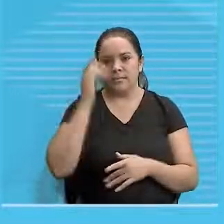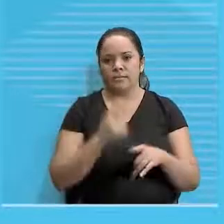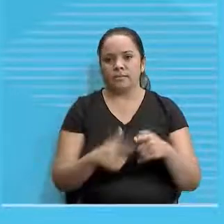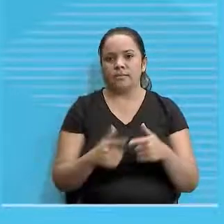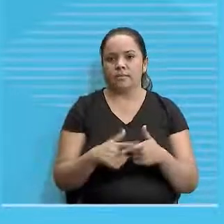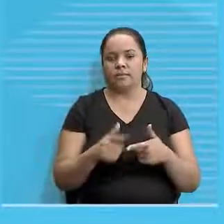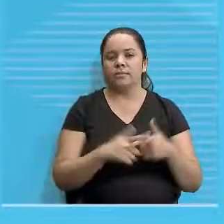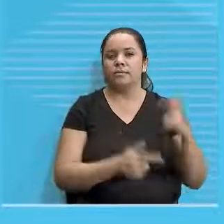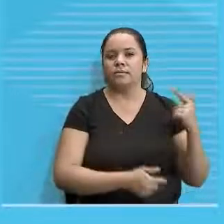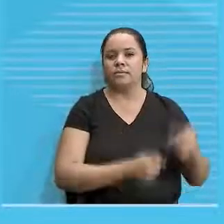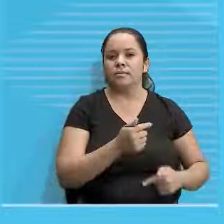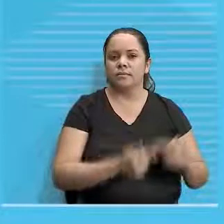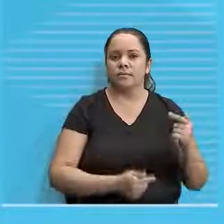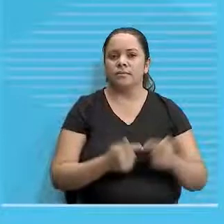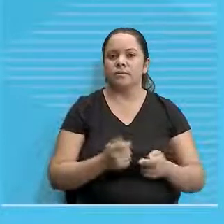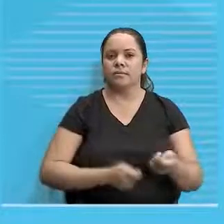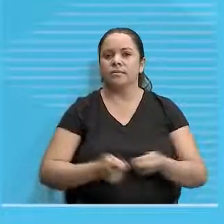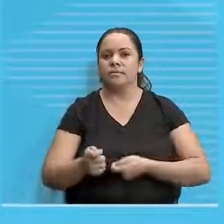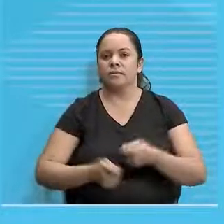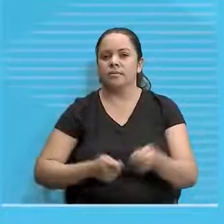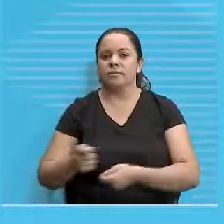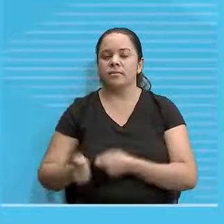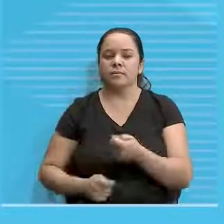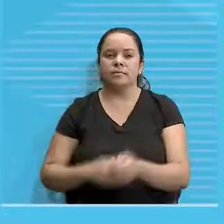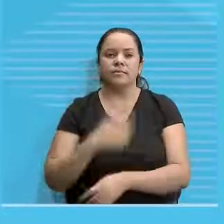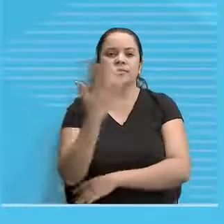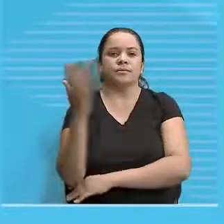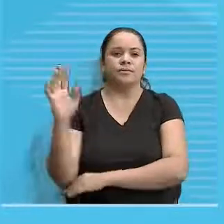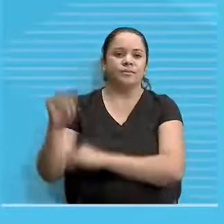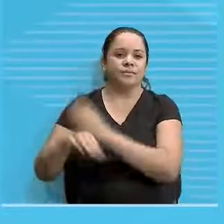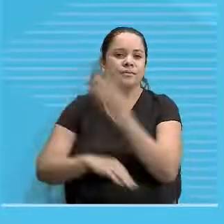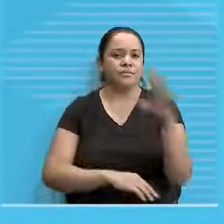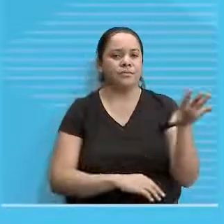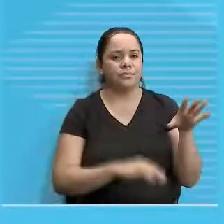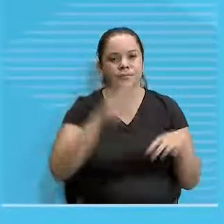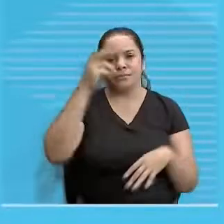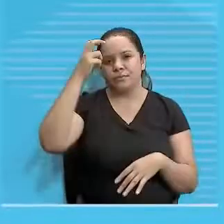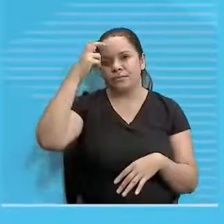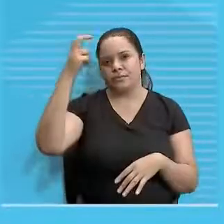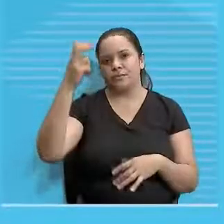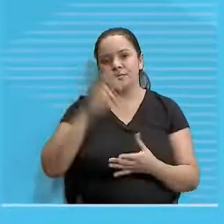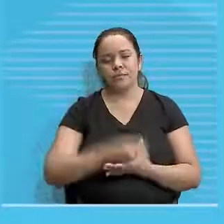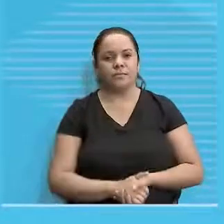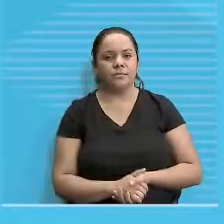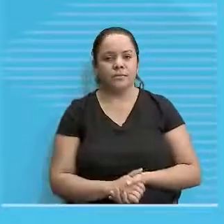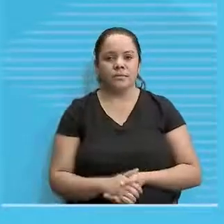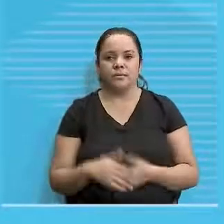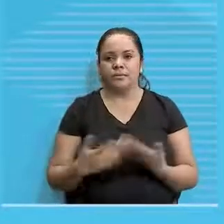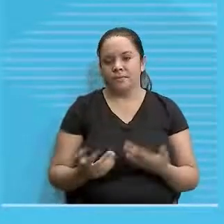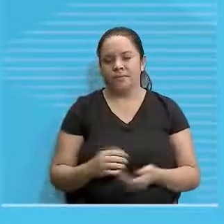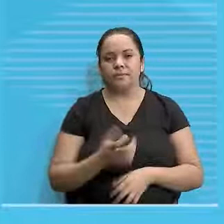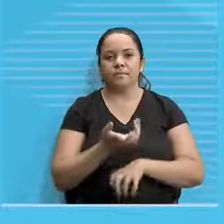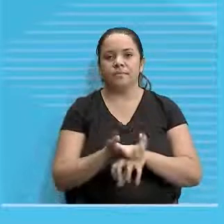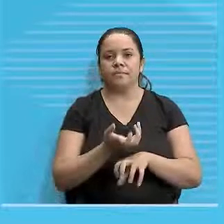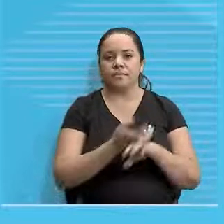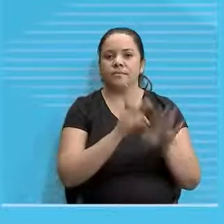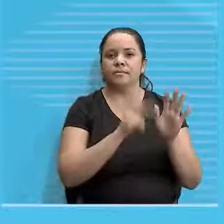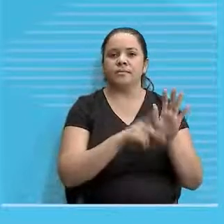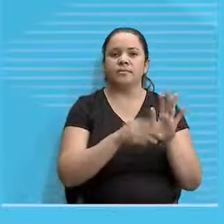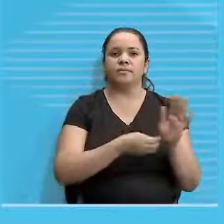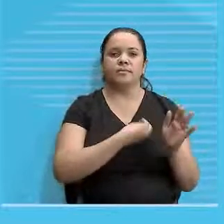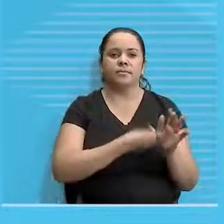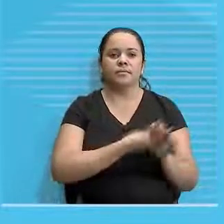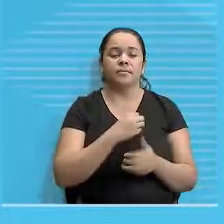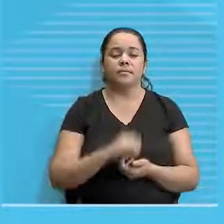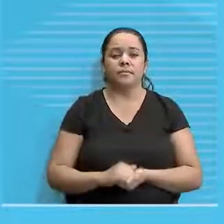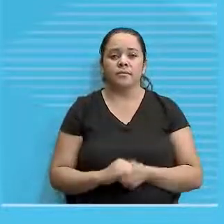questões sociais, ambientais, culturais. E é para isso, né, que a disciplina Projeto de Vida ela está aqui. É